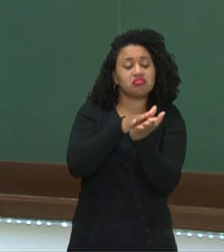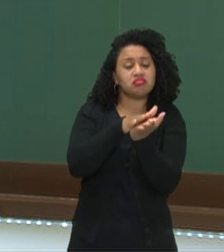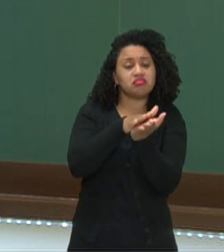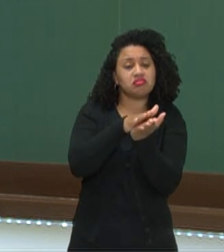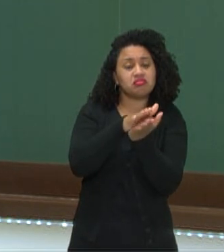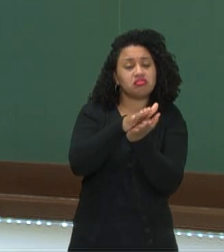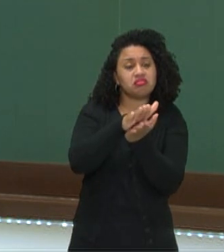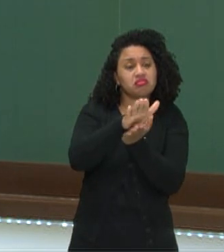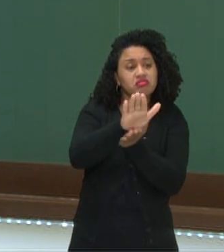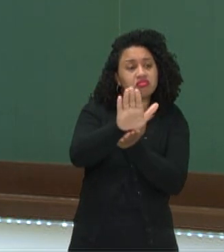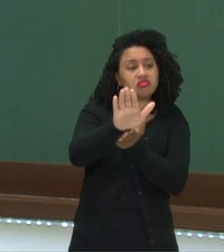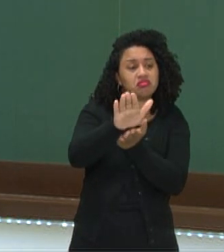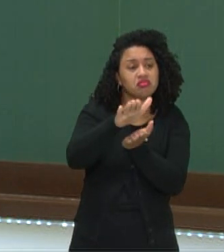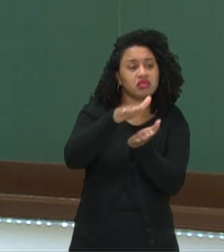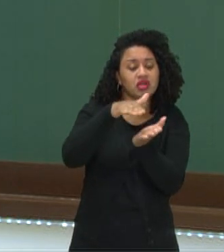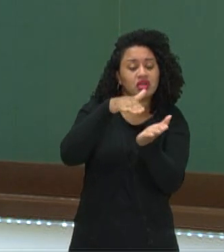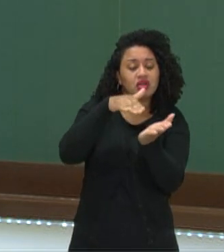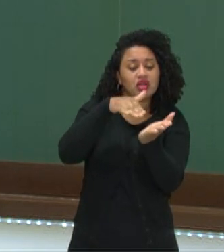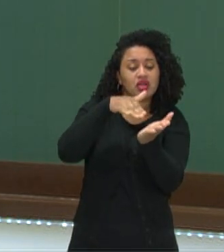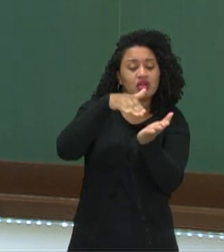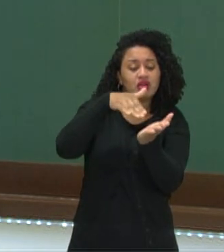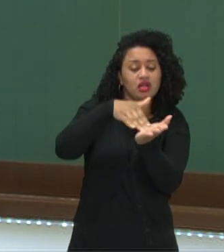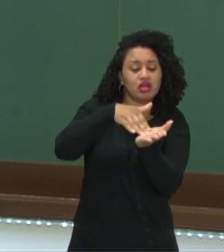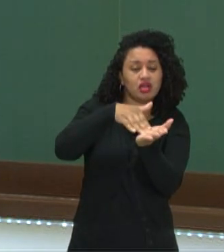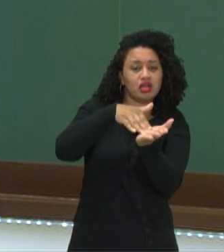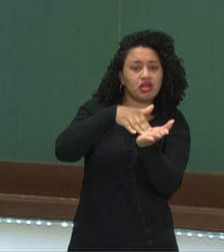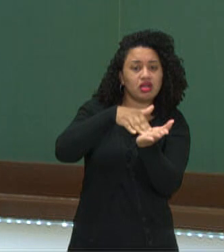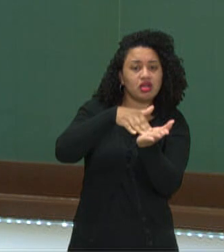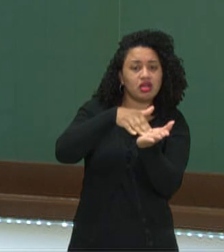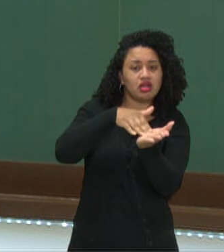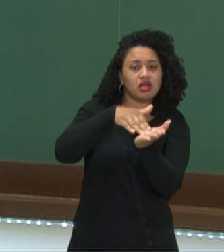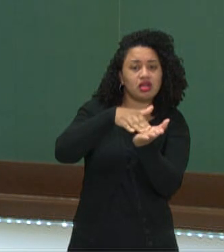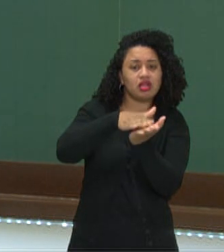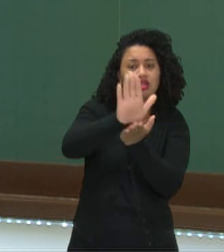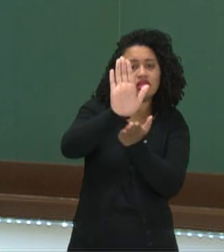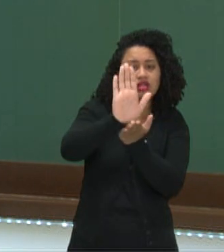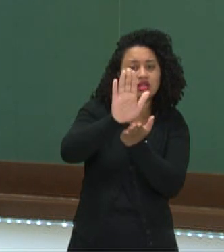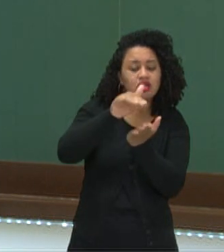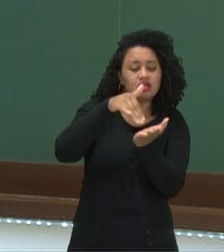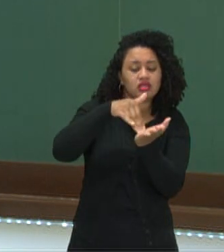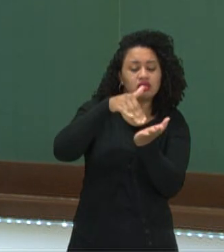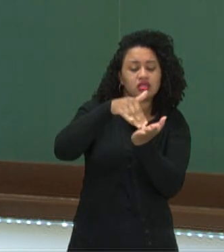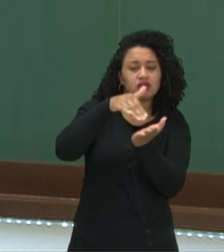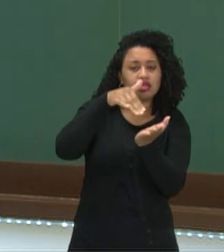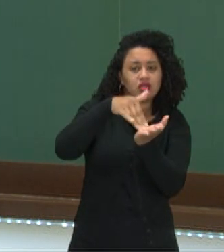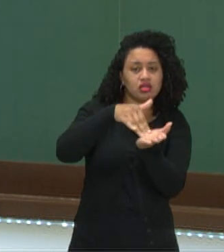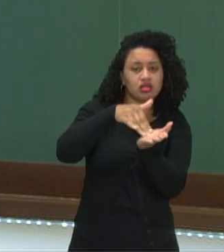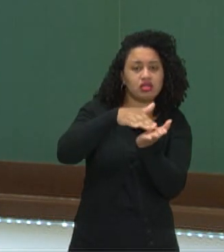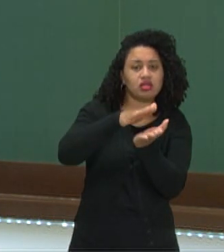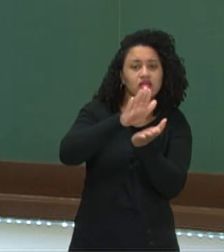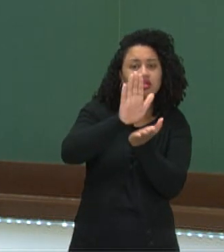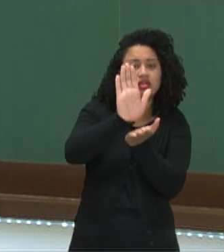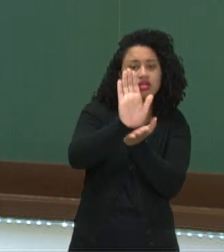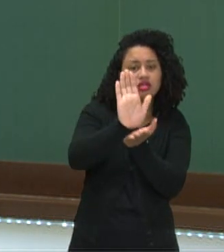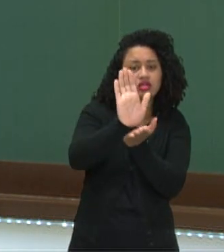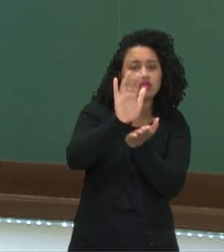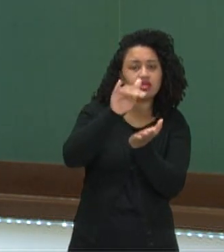vindo e a hora que o pneu encosta nesse ponto, ele não desliza sobre vários pontos, ele desliza, ele encosta nesse ponto e